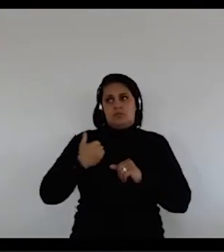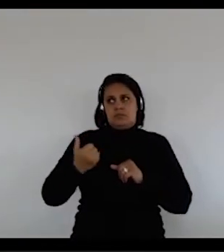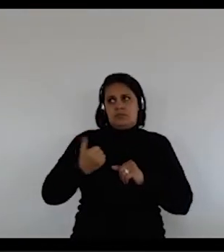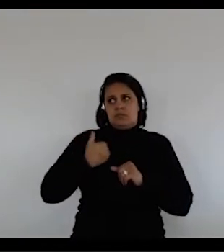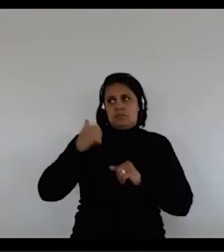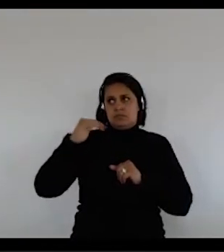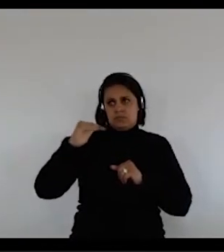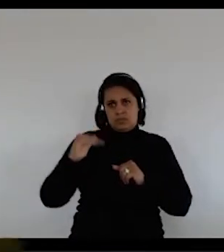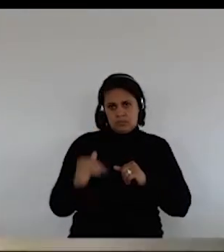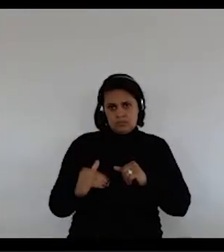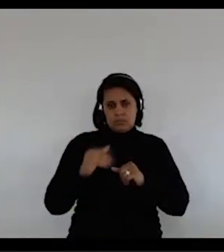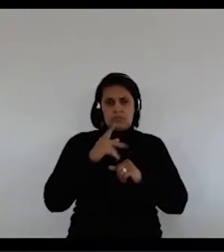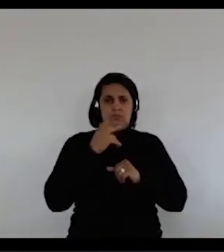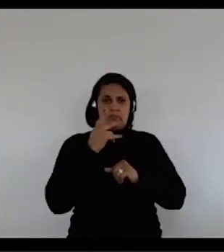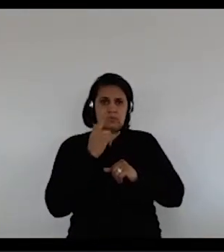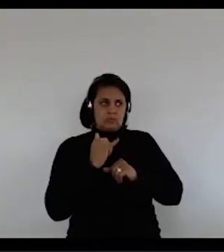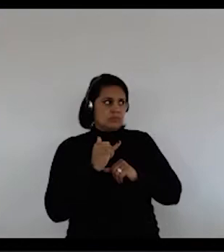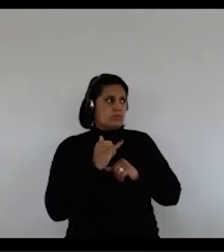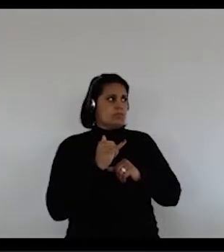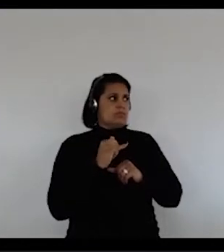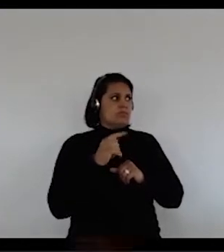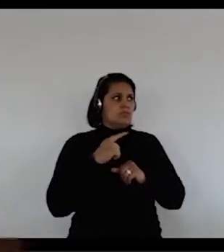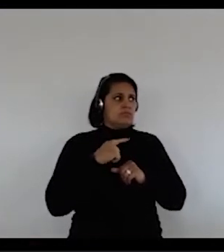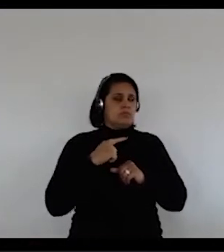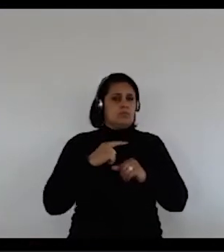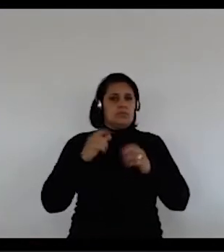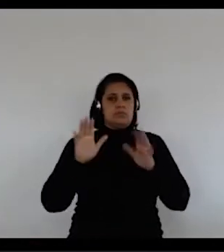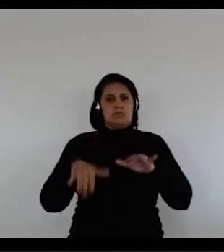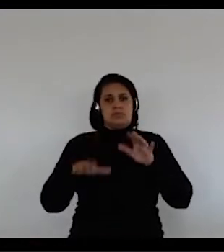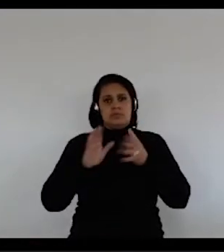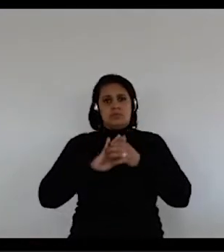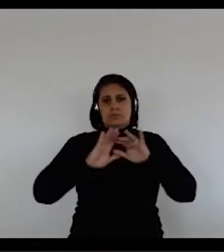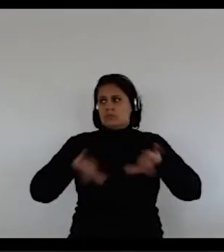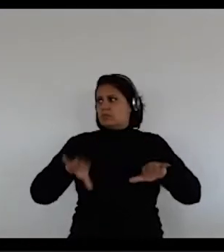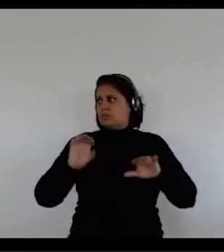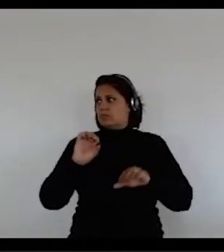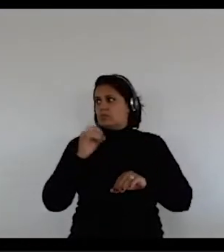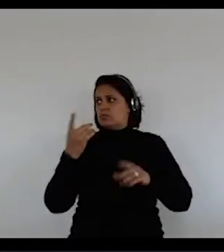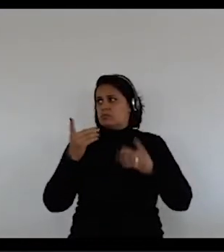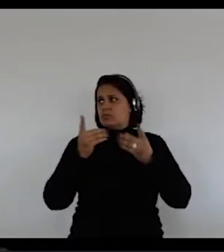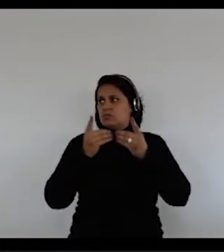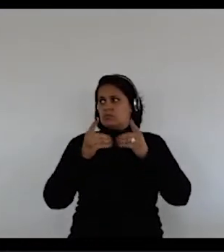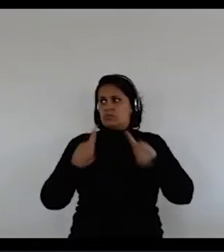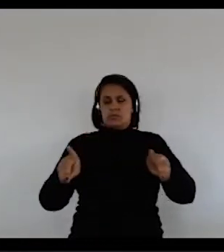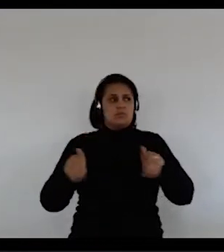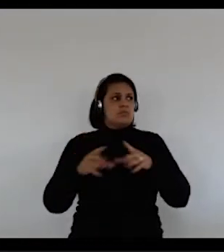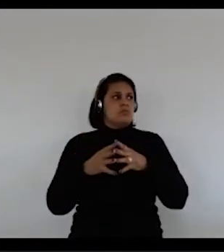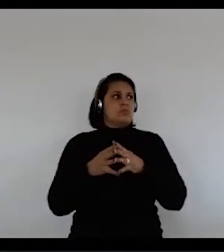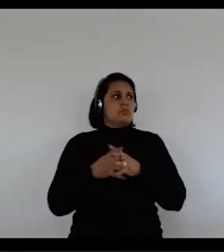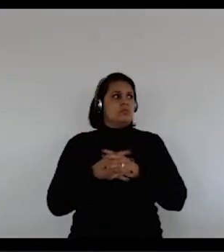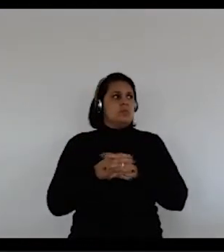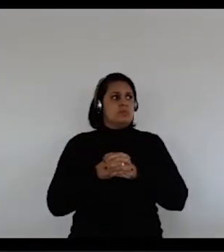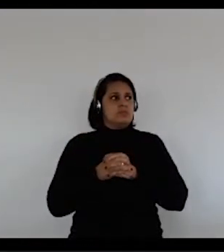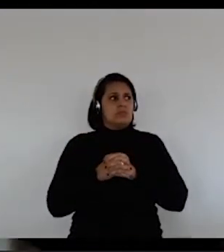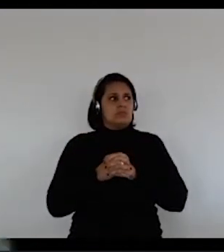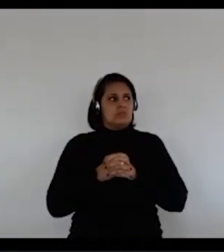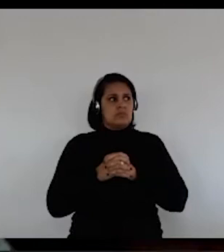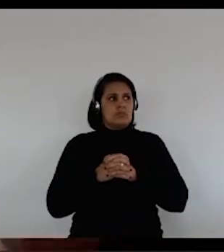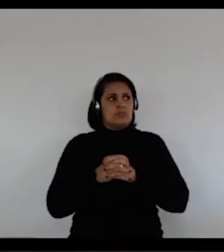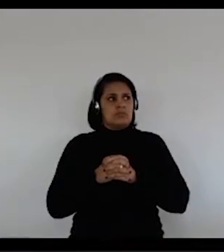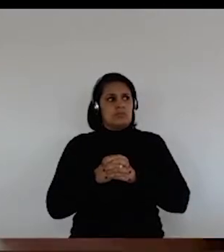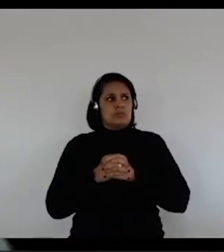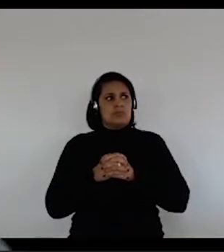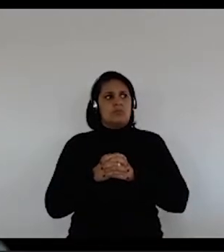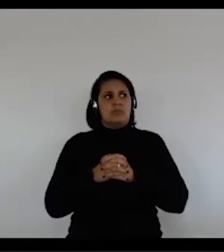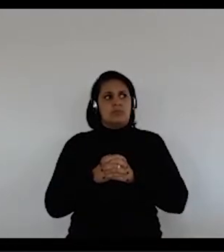aos pais em situação de separação ou divorciados. Então, para reequilibrar os dias que não